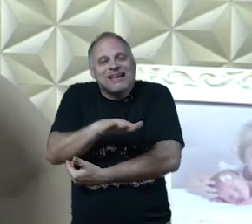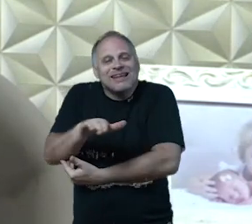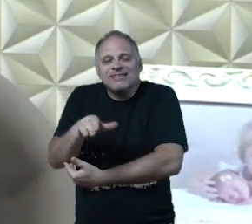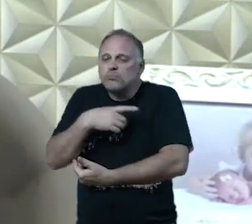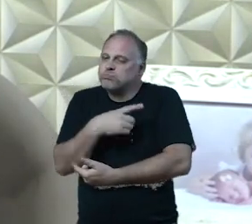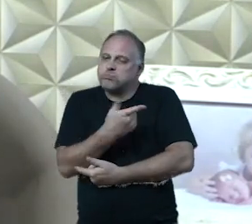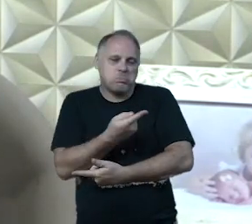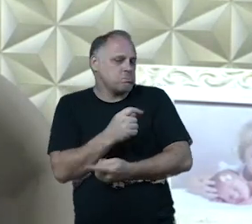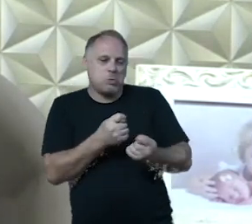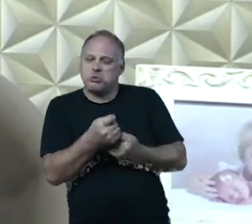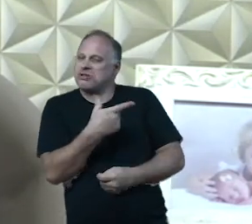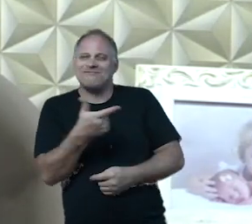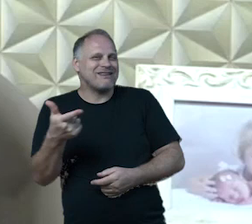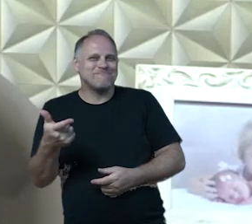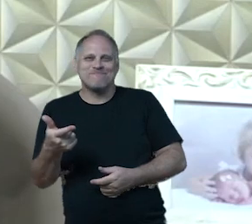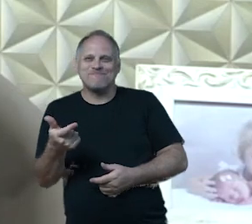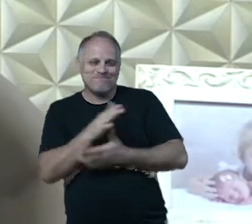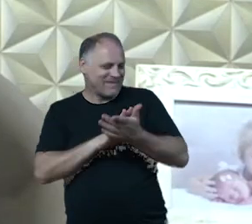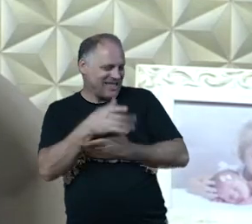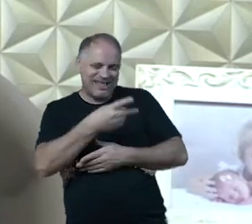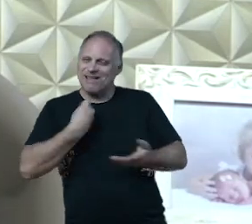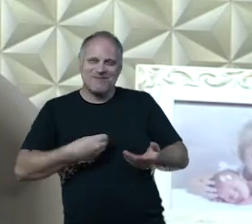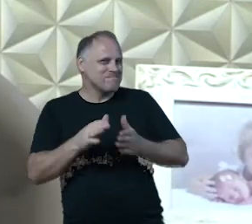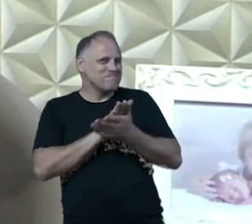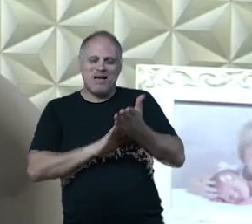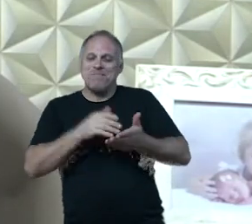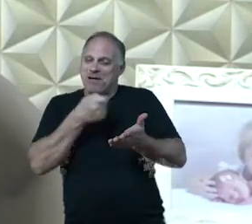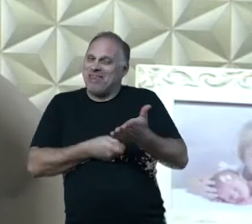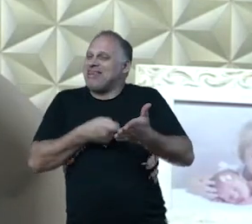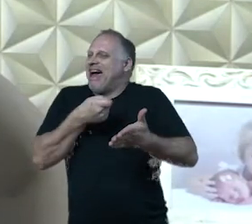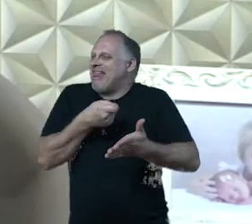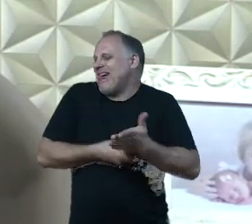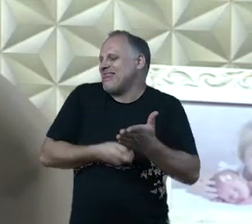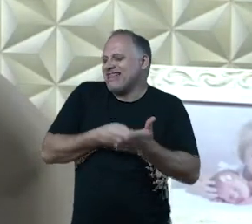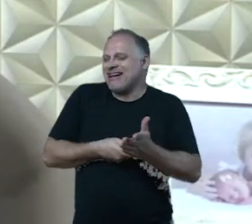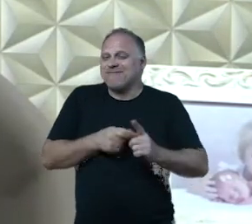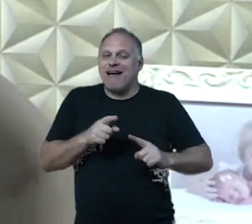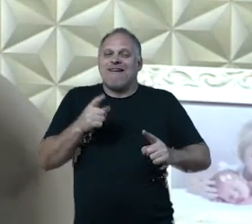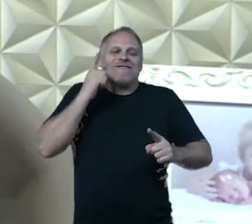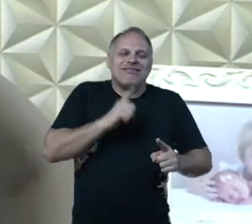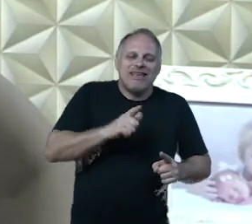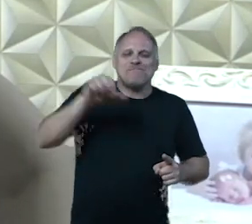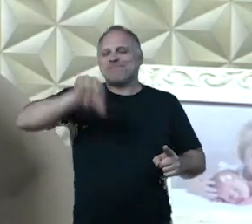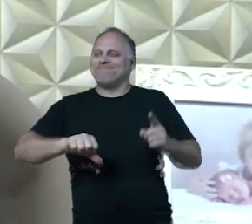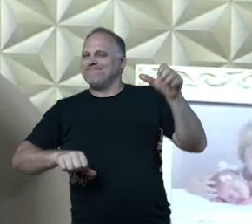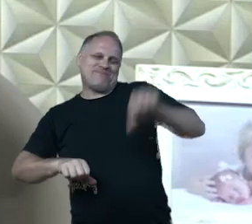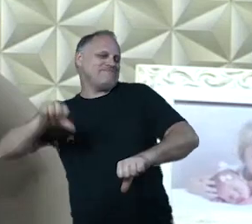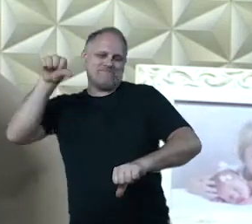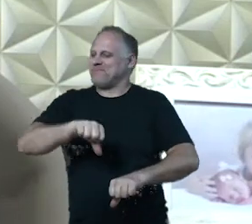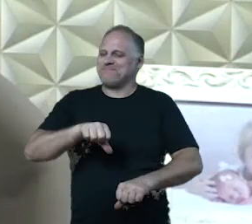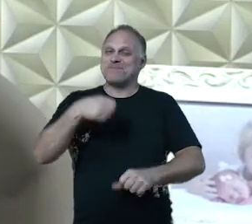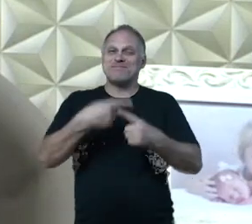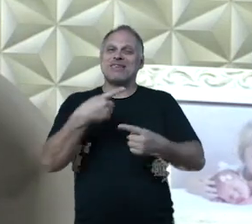que a gente não tem controle. A gente já devia saber isso, né? Que a gente não tem controle de nada nessa vida. A gente pode tentar, a gente pode ter algumas intenções, mas a gente não tem controle